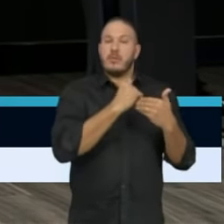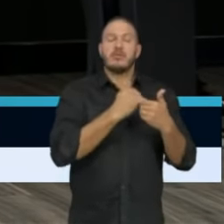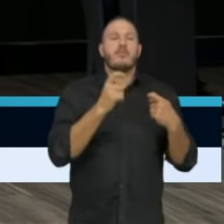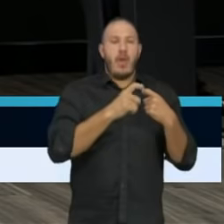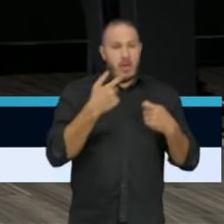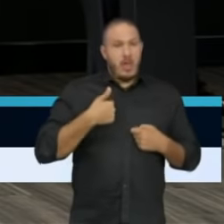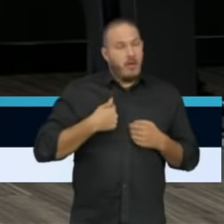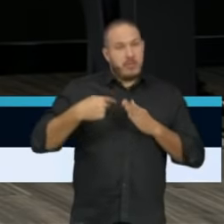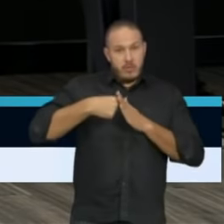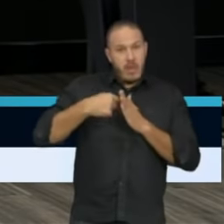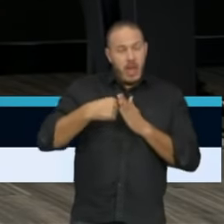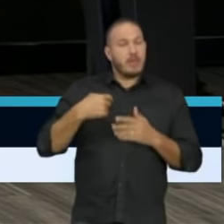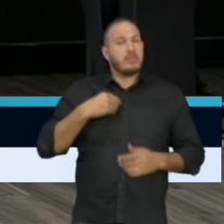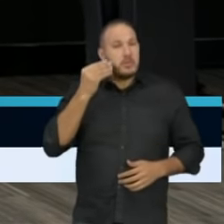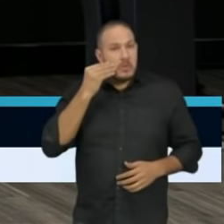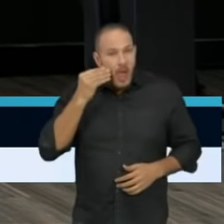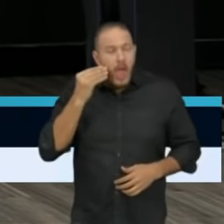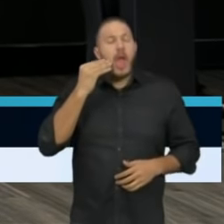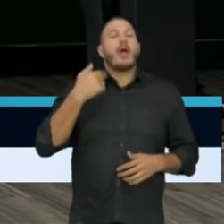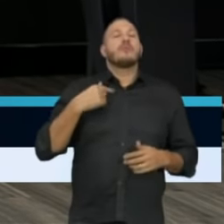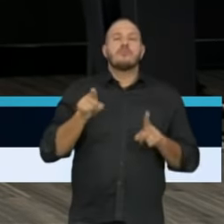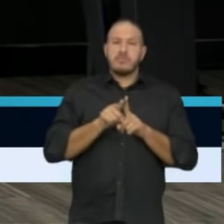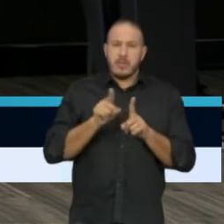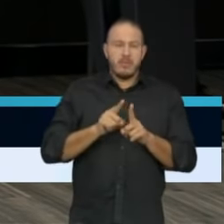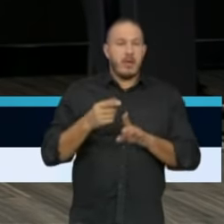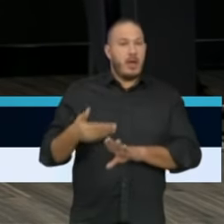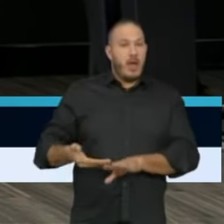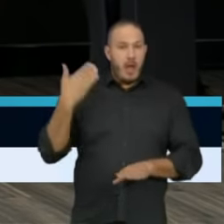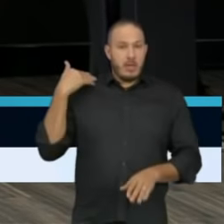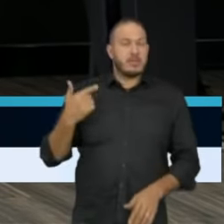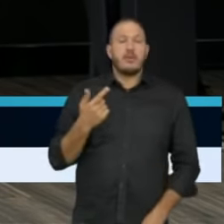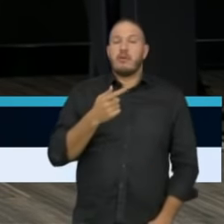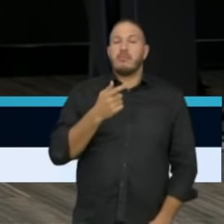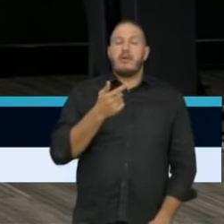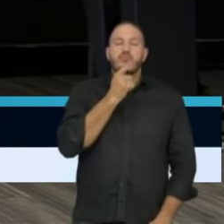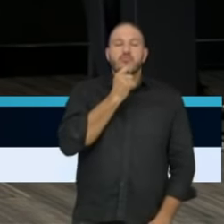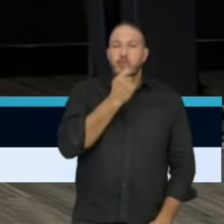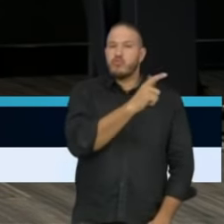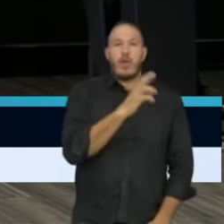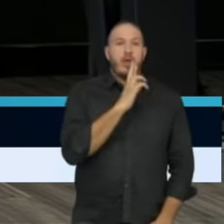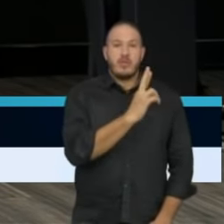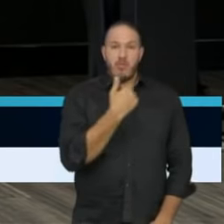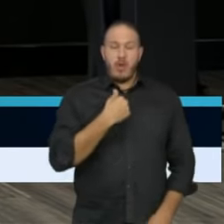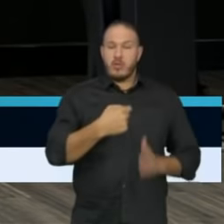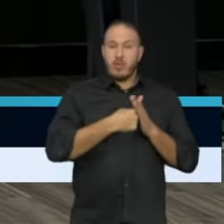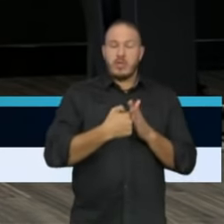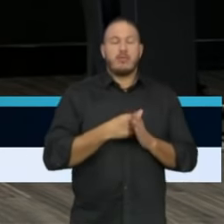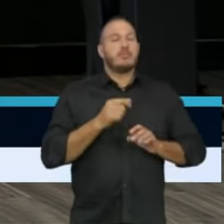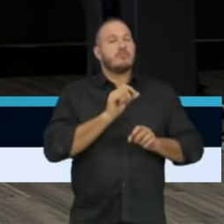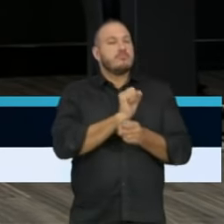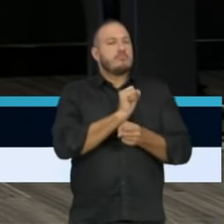exame, testei, fiz quarentena enquanto não tinha o resultado deste exame,